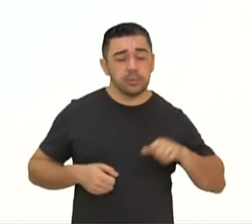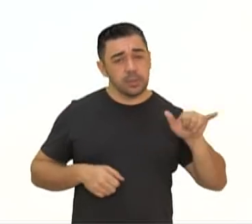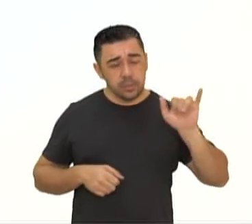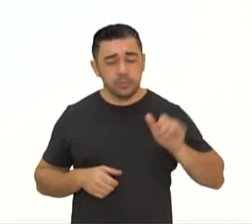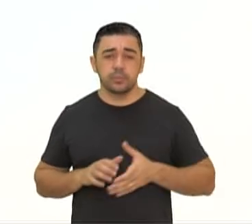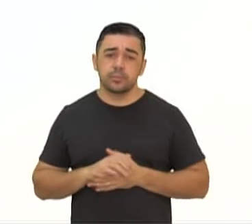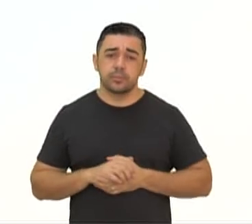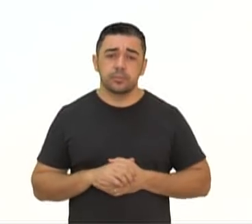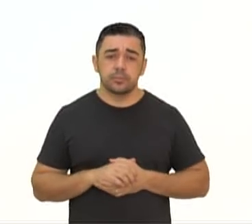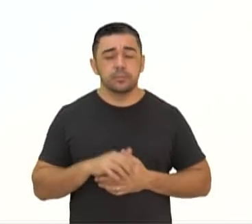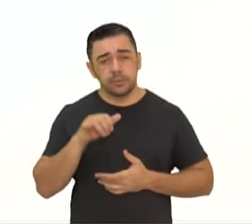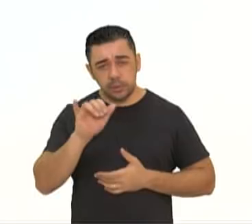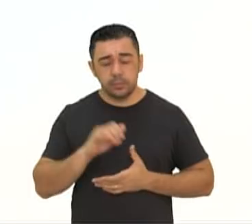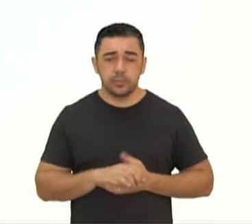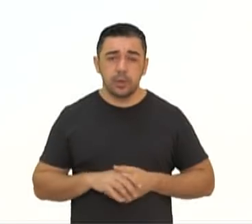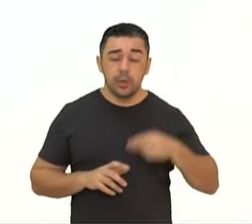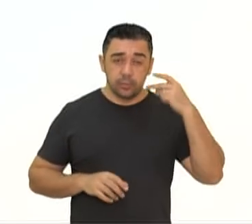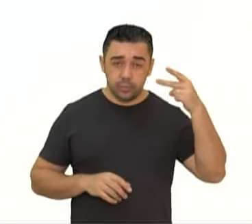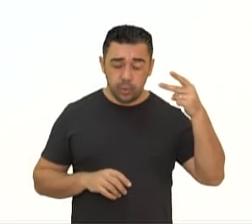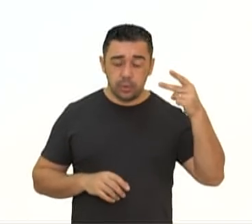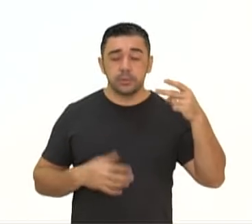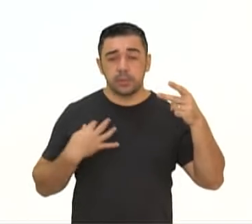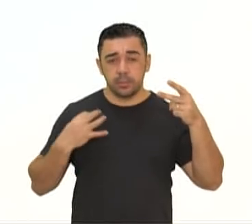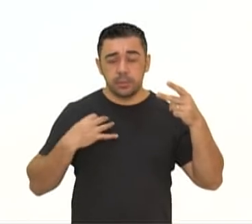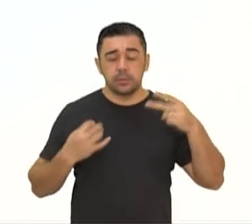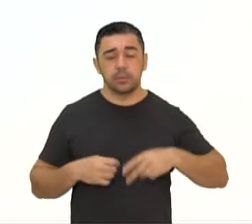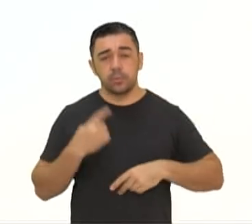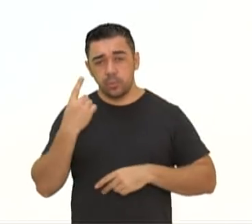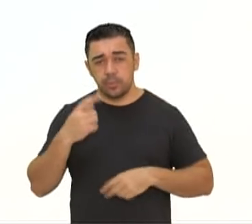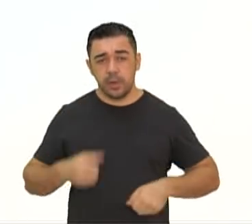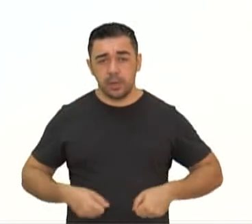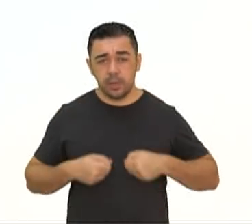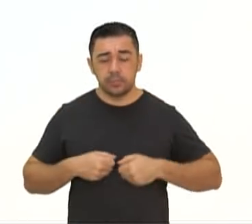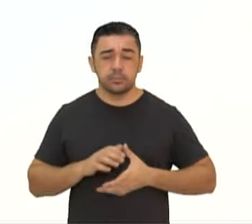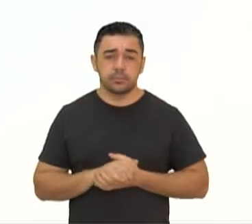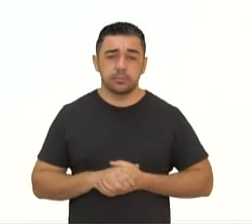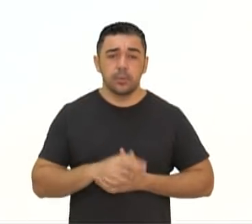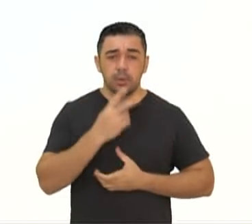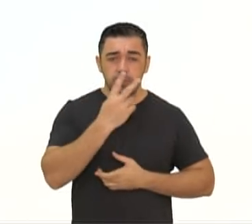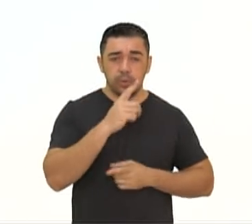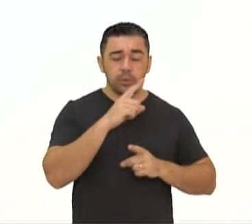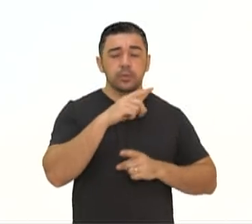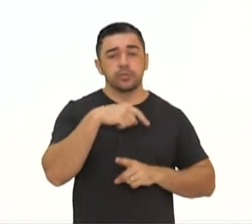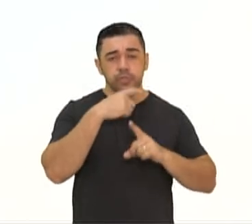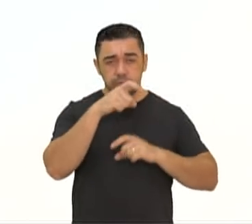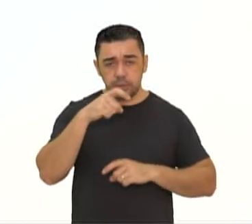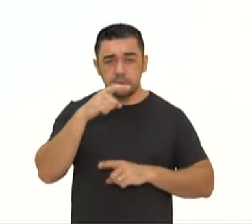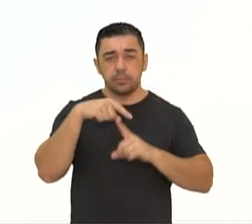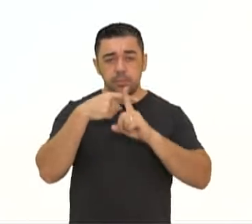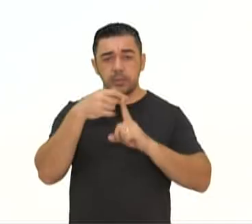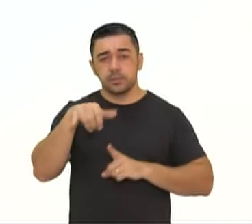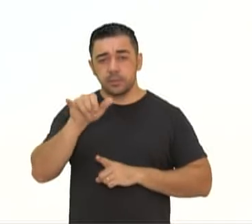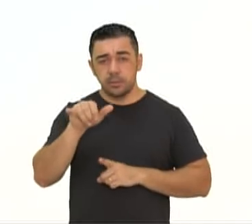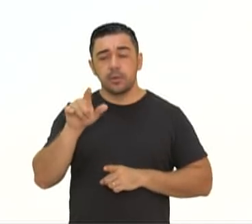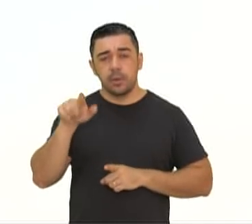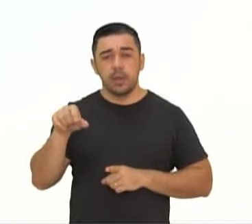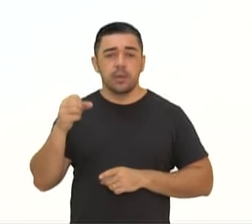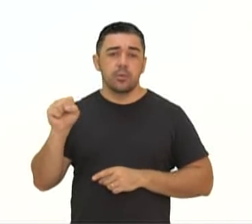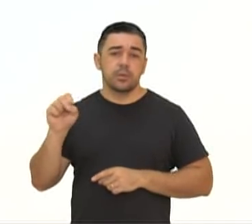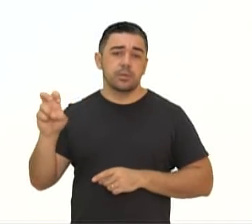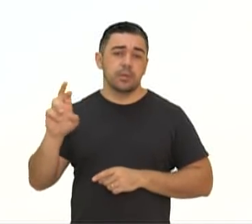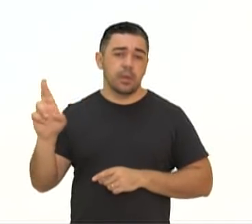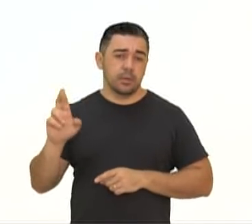Y. Então, se eu comprei duas camisetas e uma calça, 2X mais Y vai dar o valor que eu gastei, que é